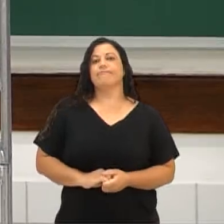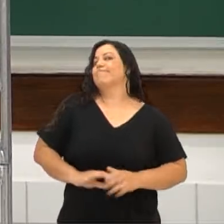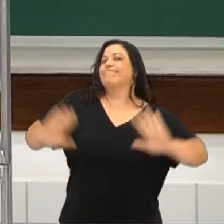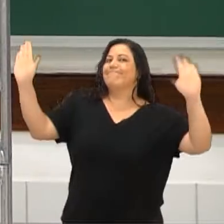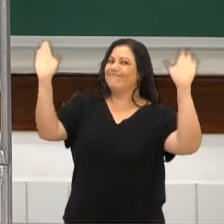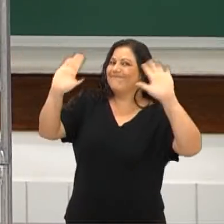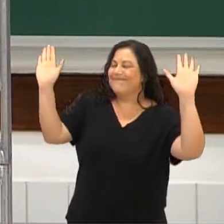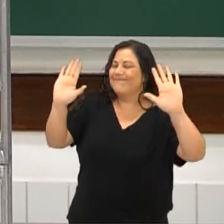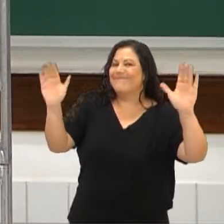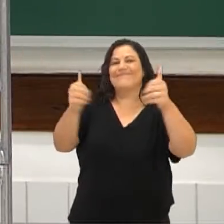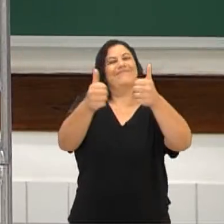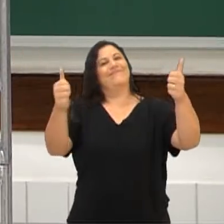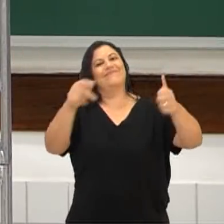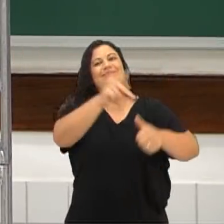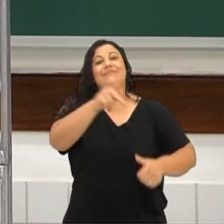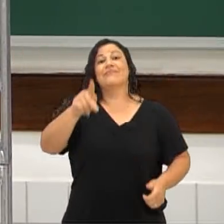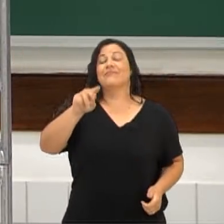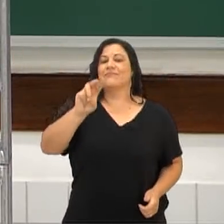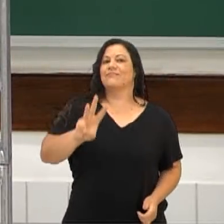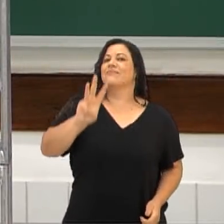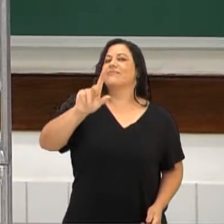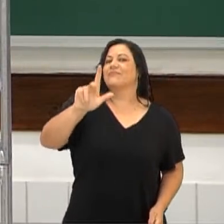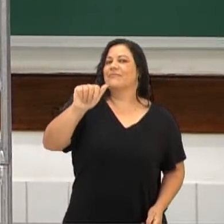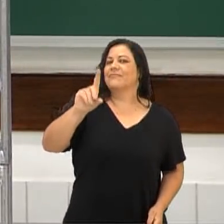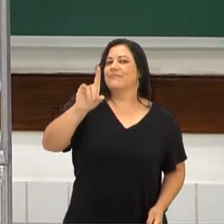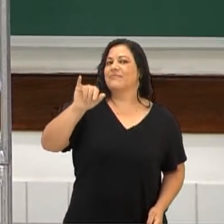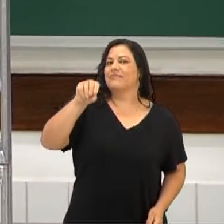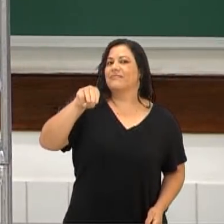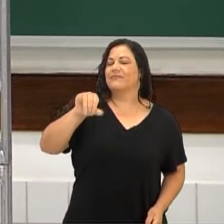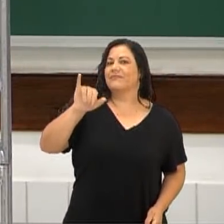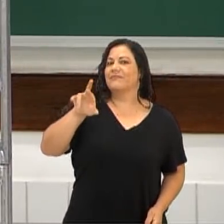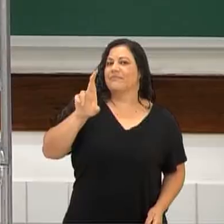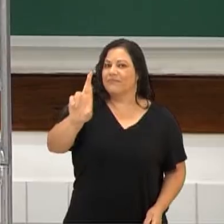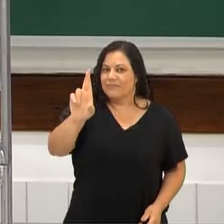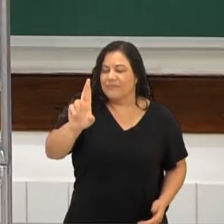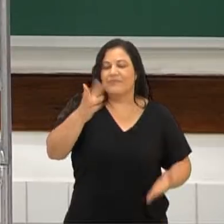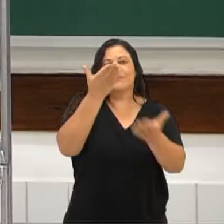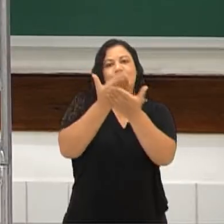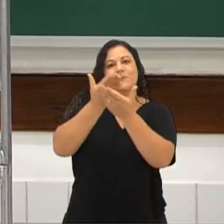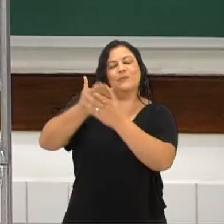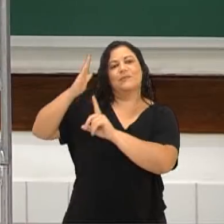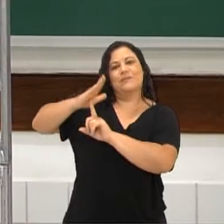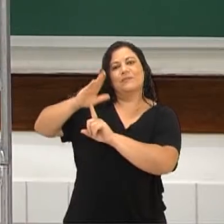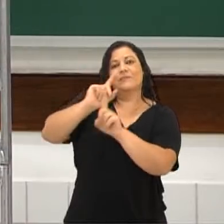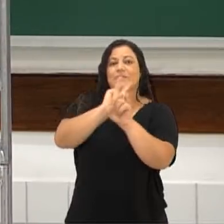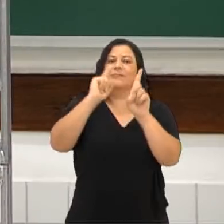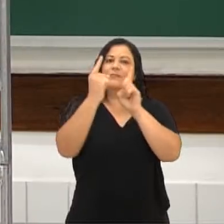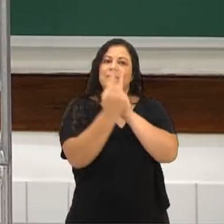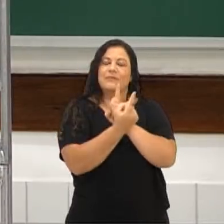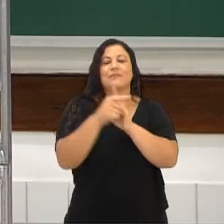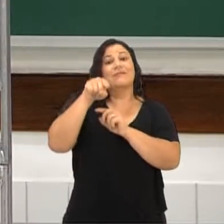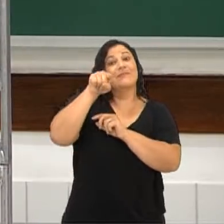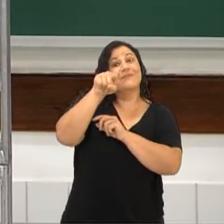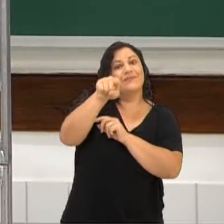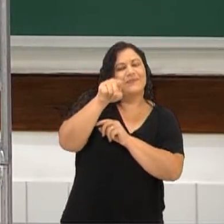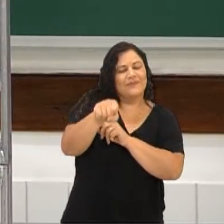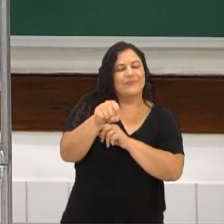Salve, salve galera! Professor Vladimir na área com mais uma aula Paraná de Geografia para você do 8º ano do